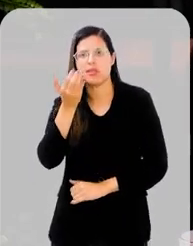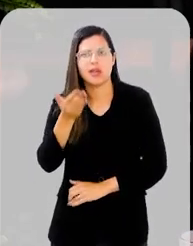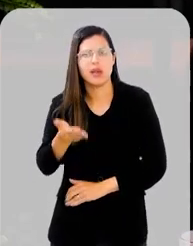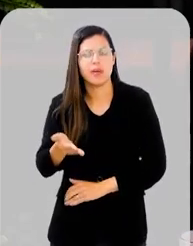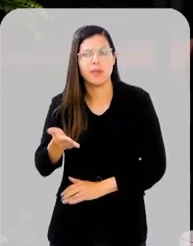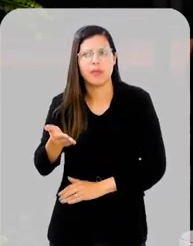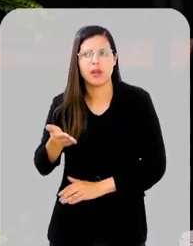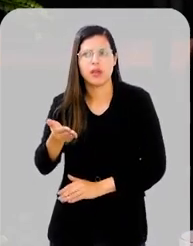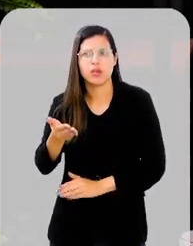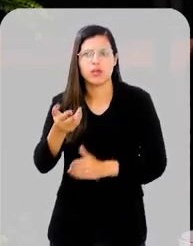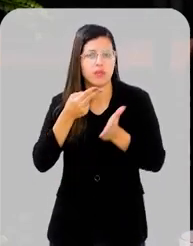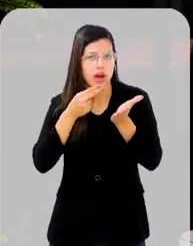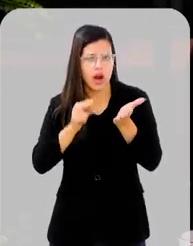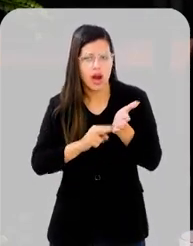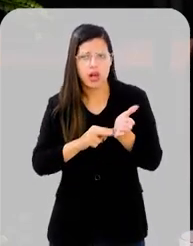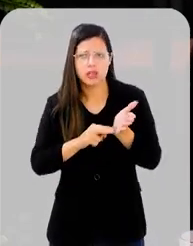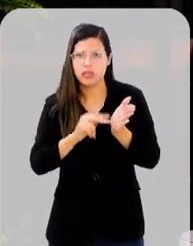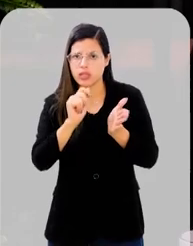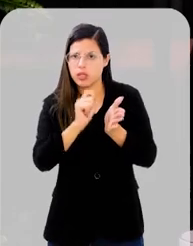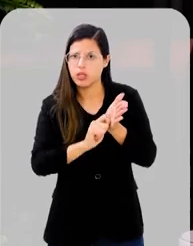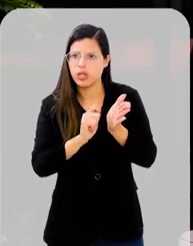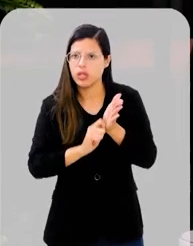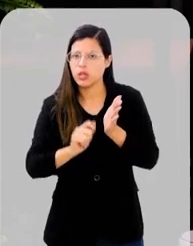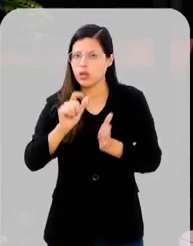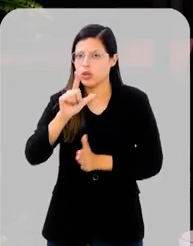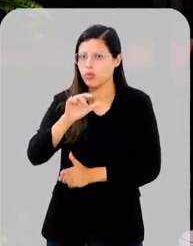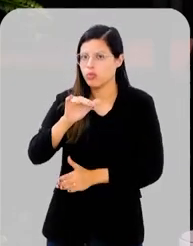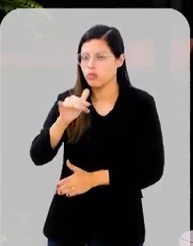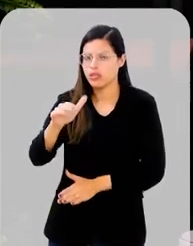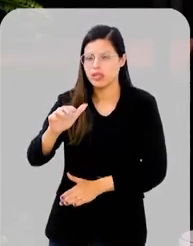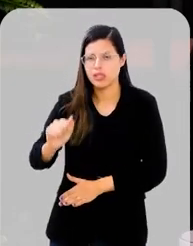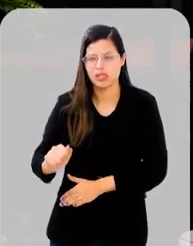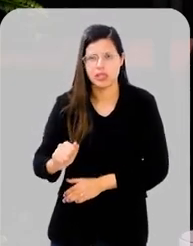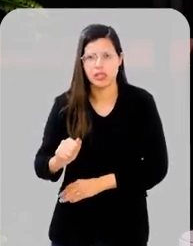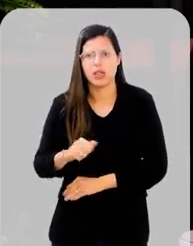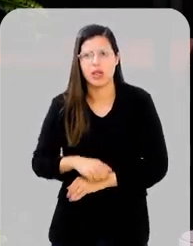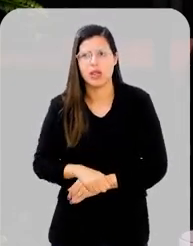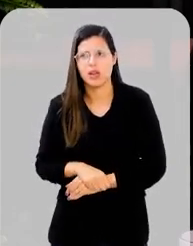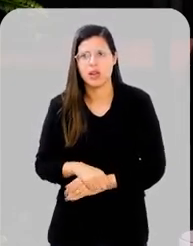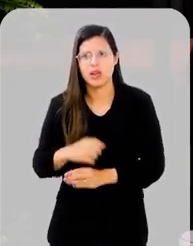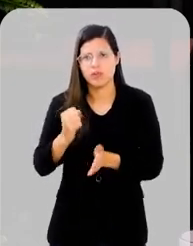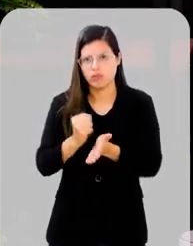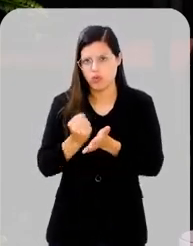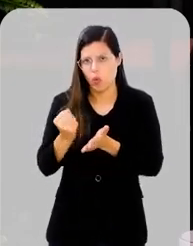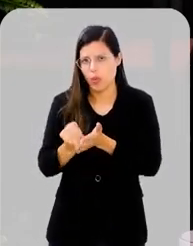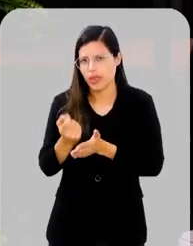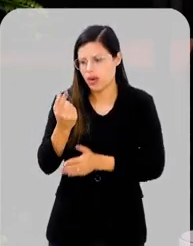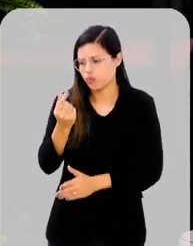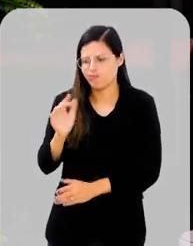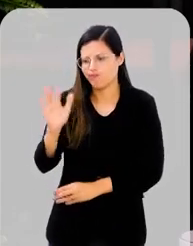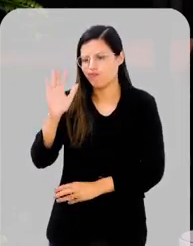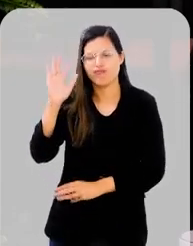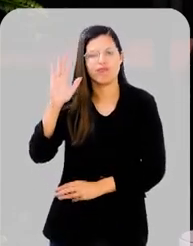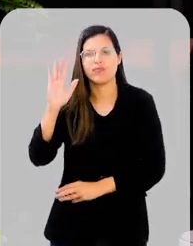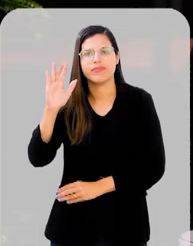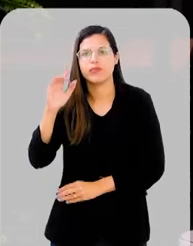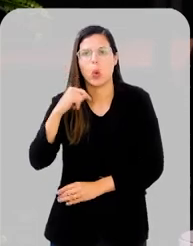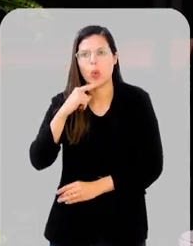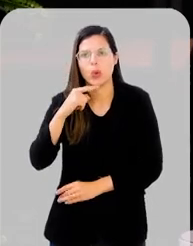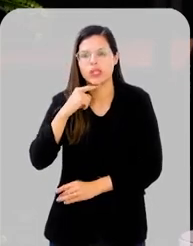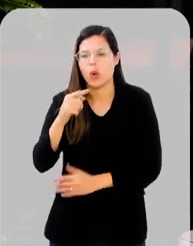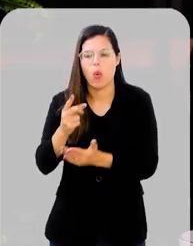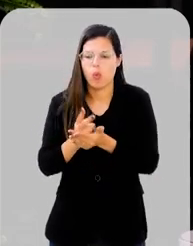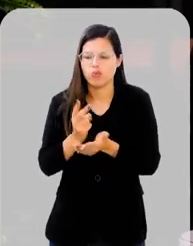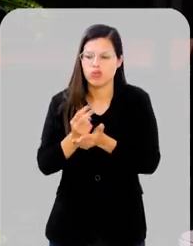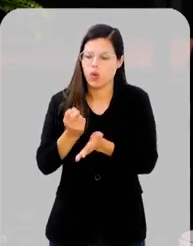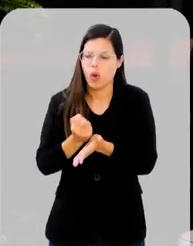inadvertidamente você abre uma correspondência E tá lá Luzia Frederico olha você seu contrato É muito caro eu não tenho mais como